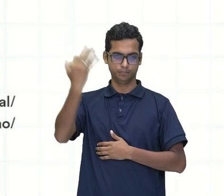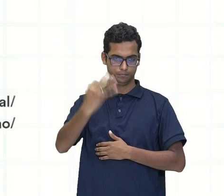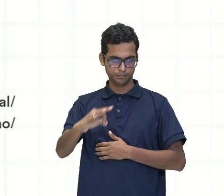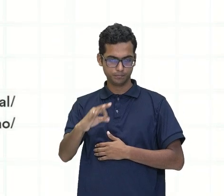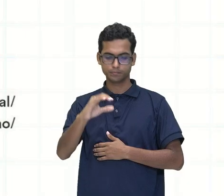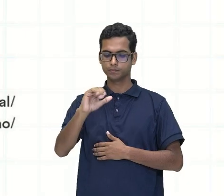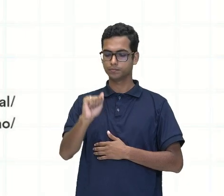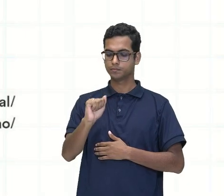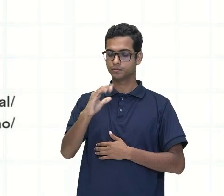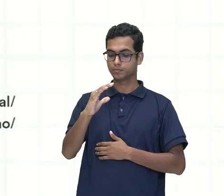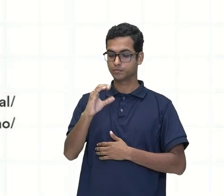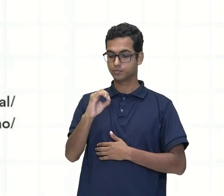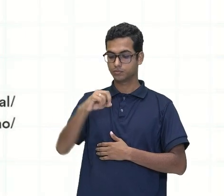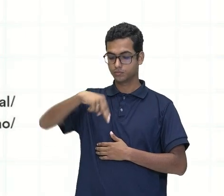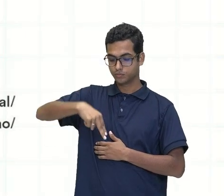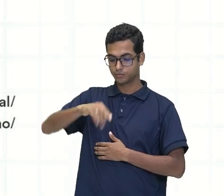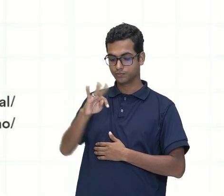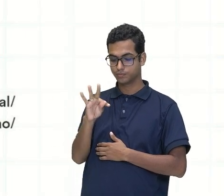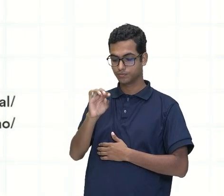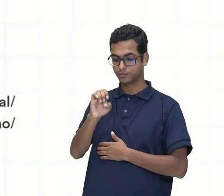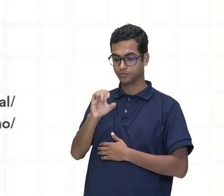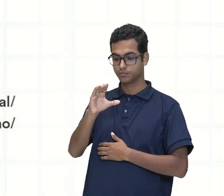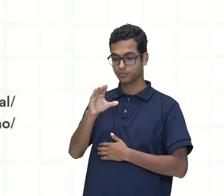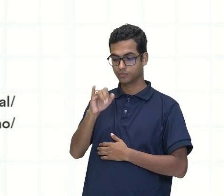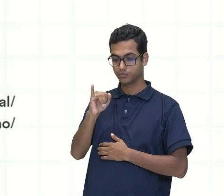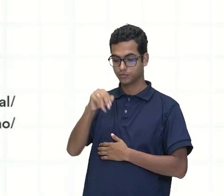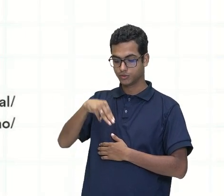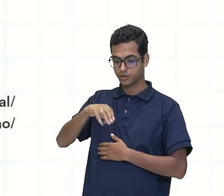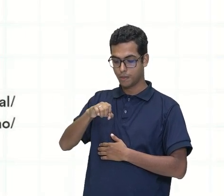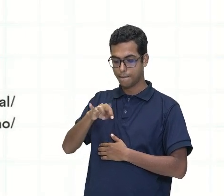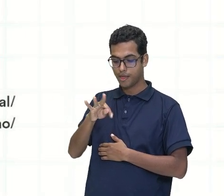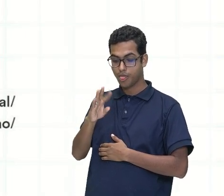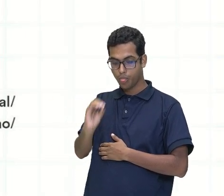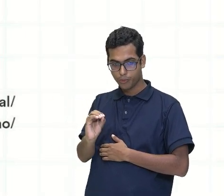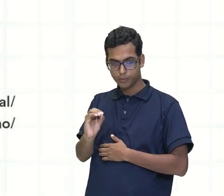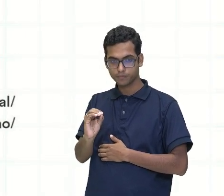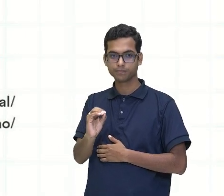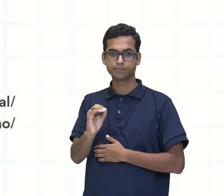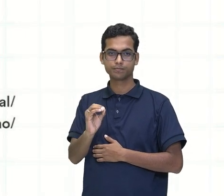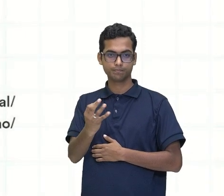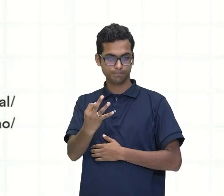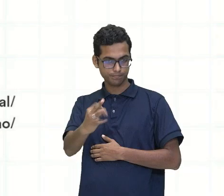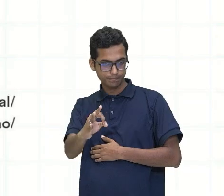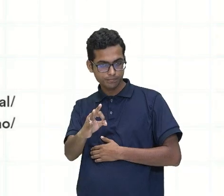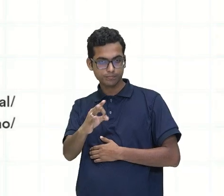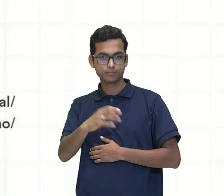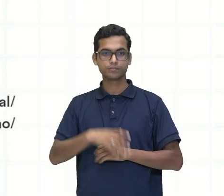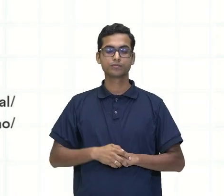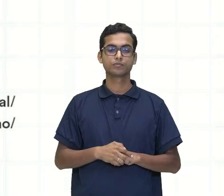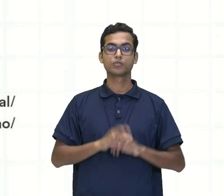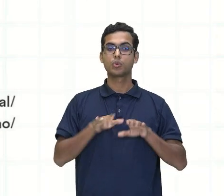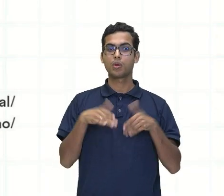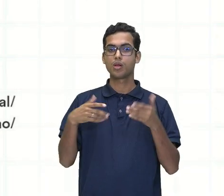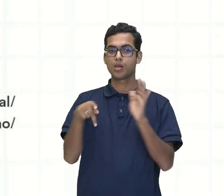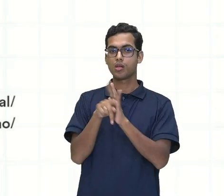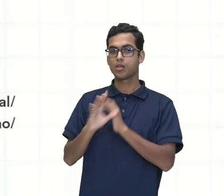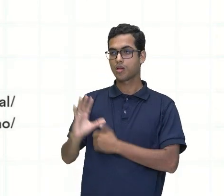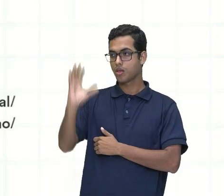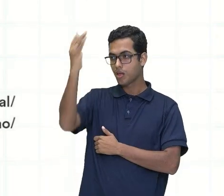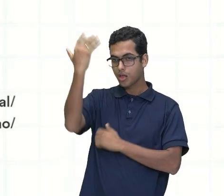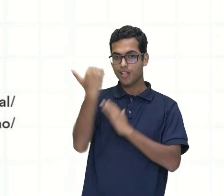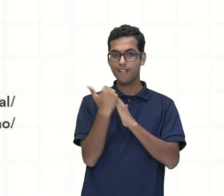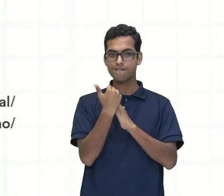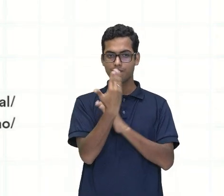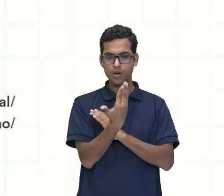é o quê? Uma ocorrência. Aquilo que acontece em decorrência aí de eventos exteriores. Quando eu digo